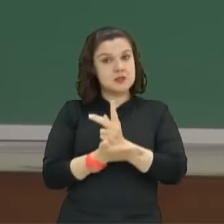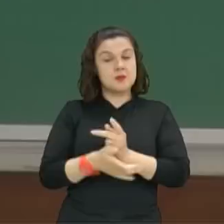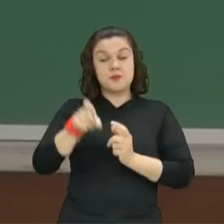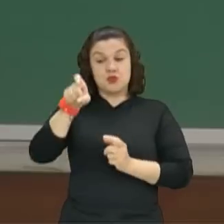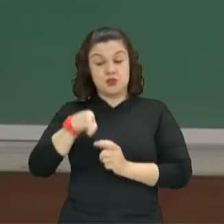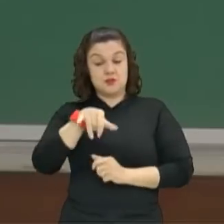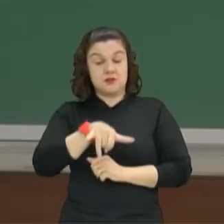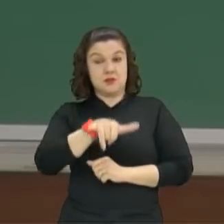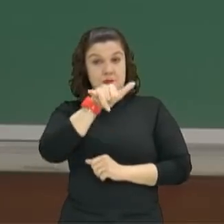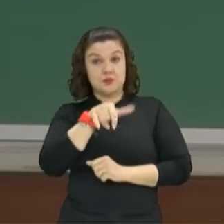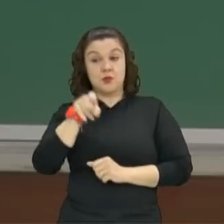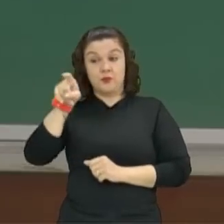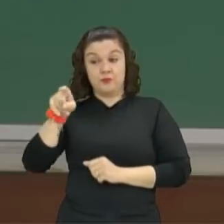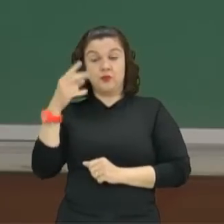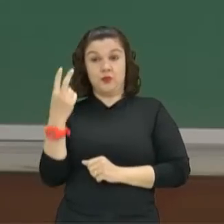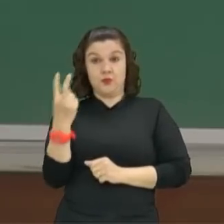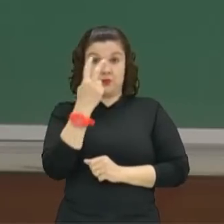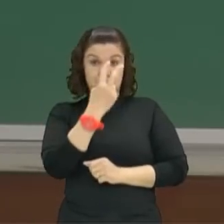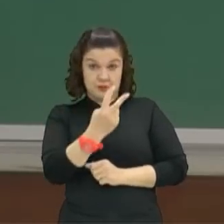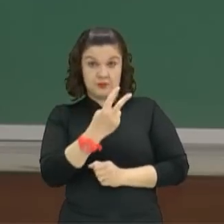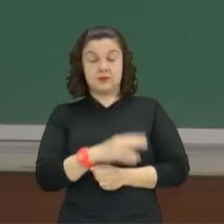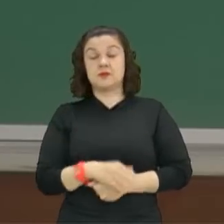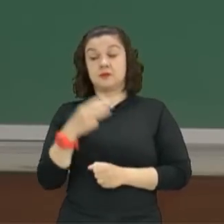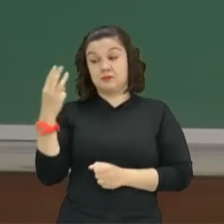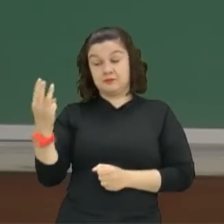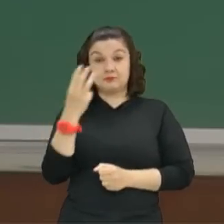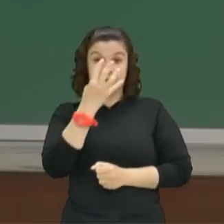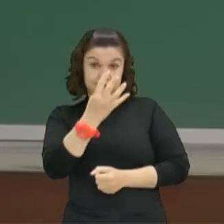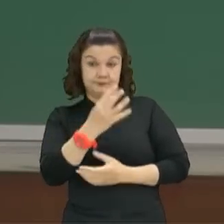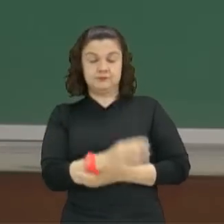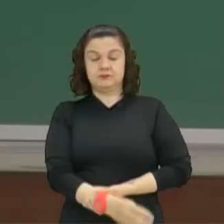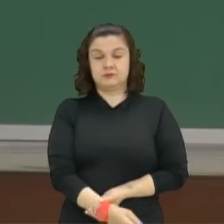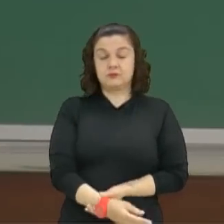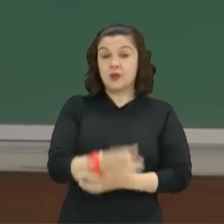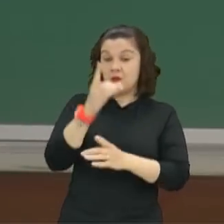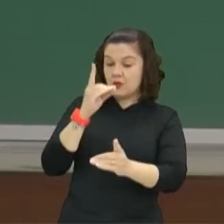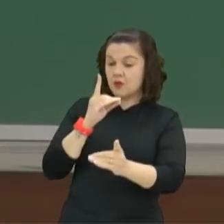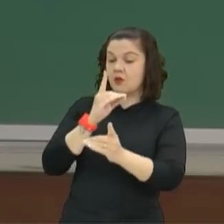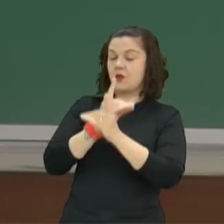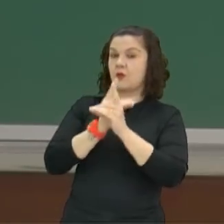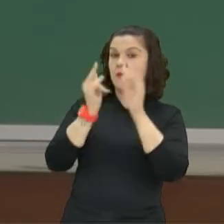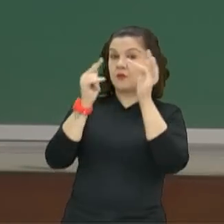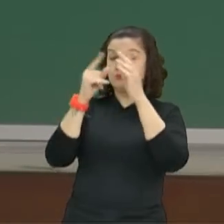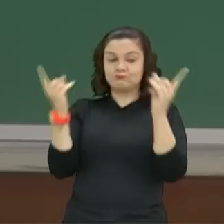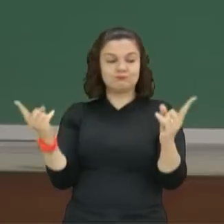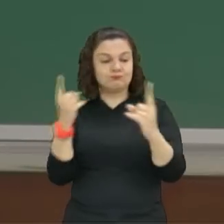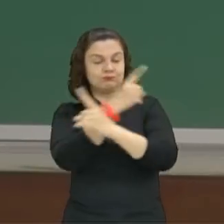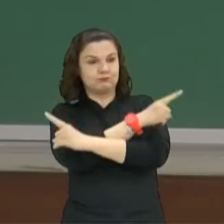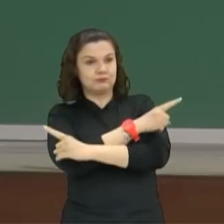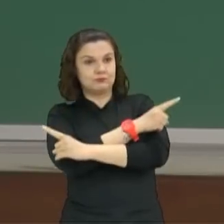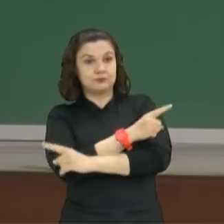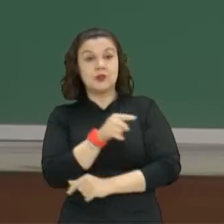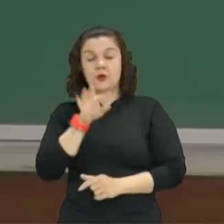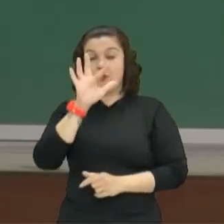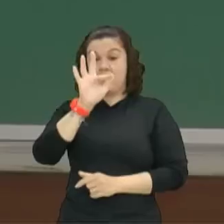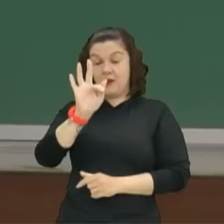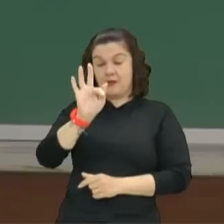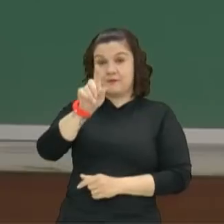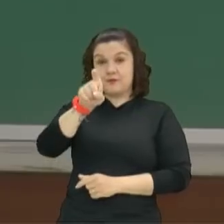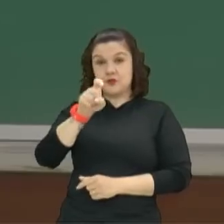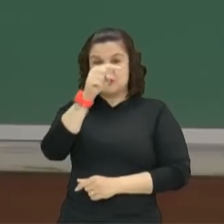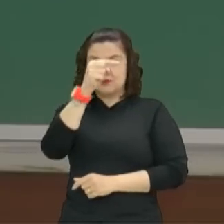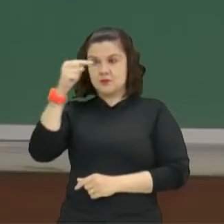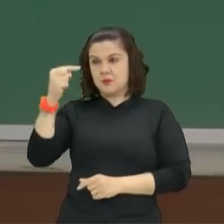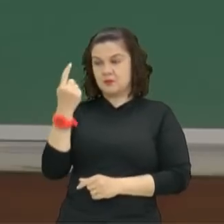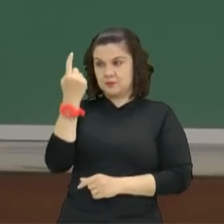alternado, x e y, tá? 2 e 2 e 3 e 4. Determine a função inversa, f de x menos 1.